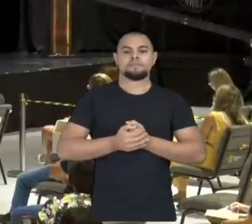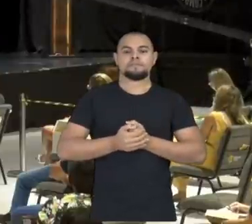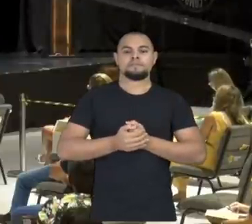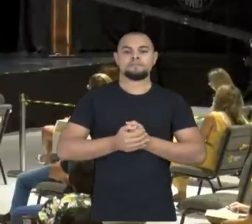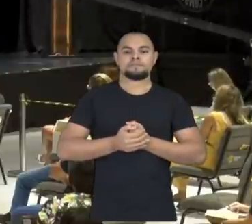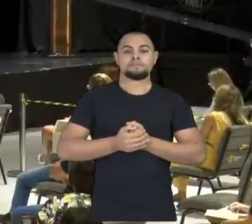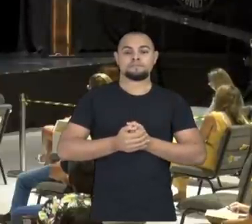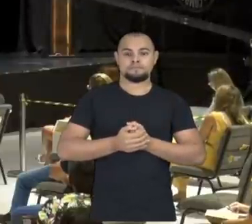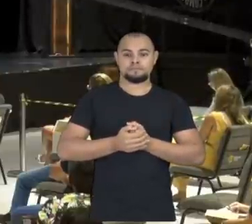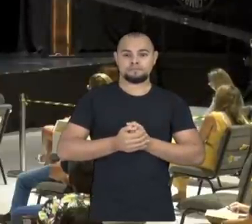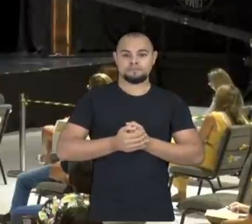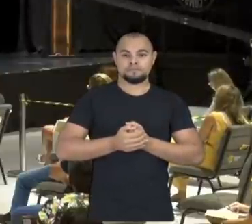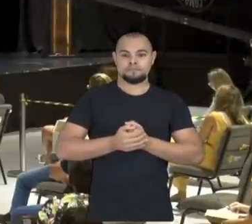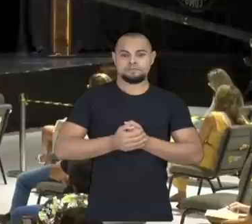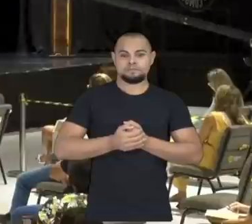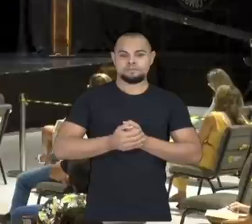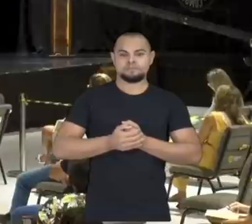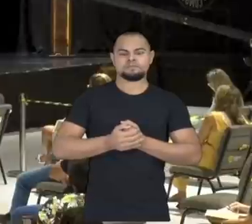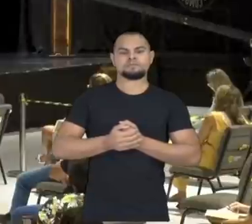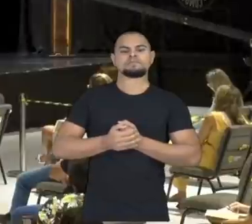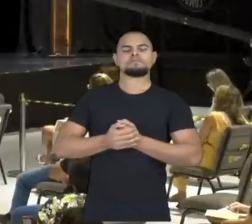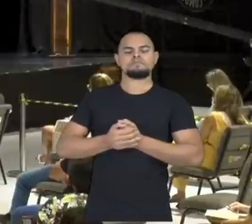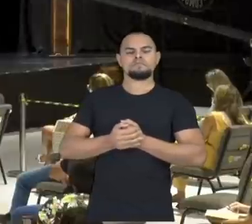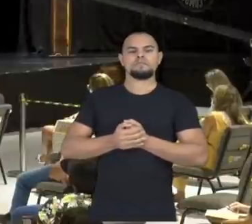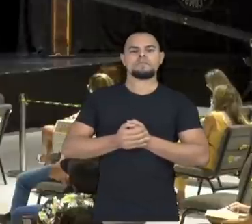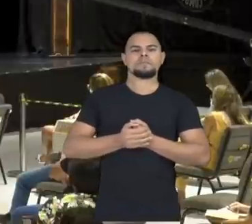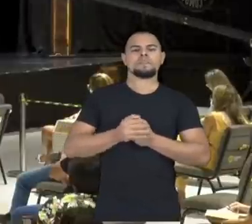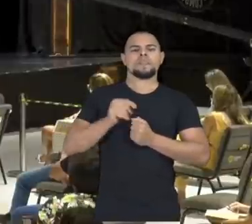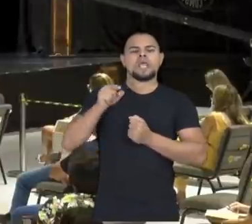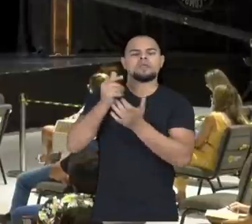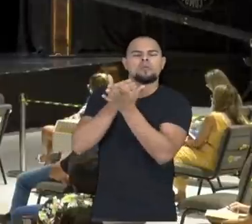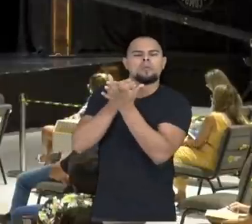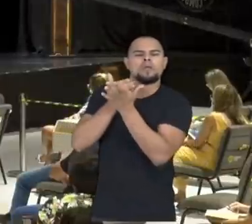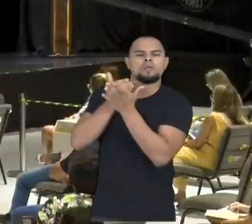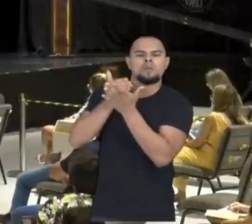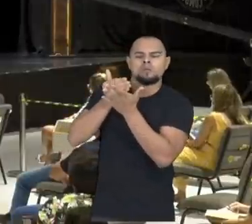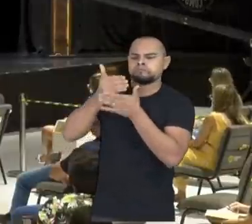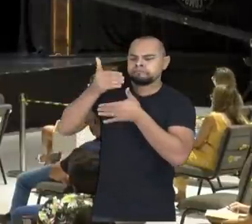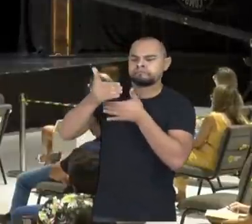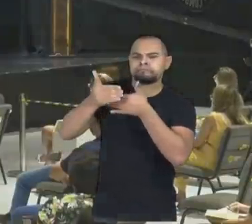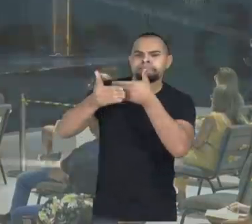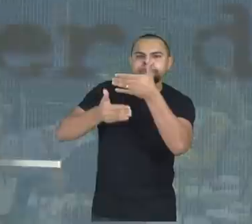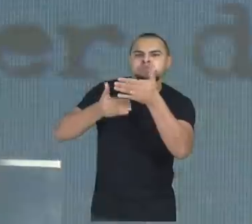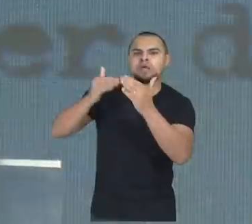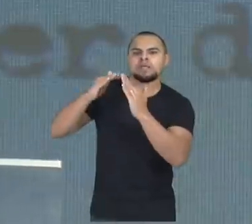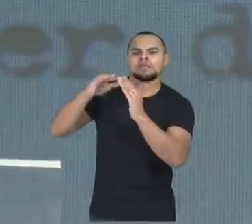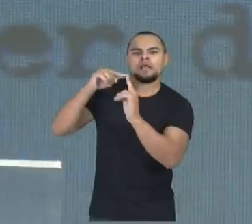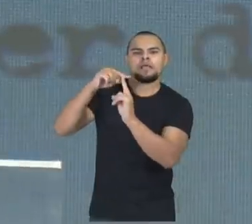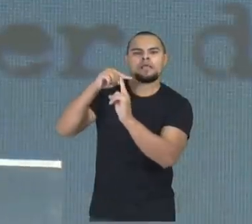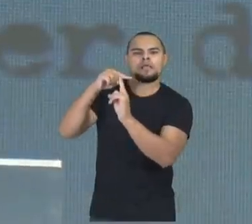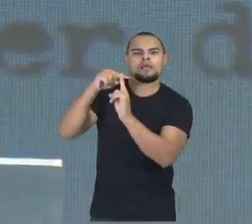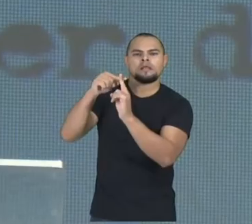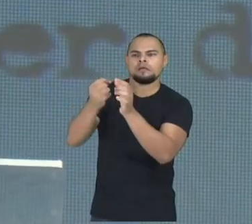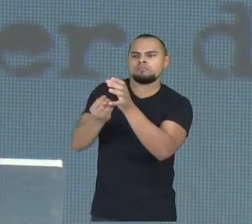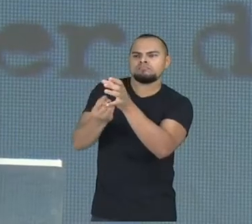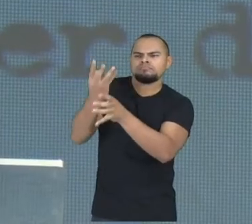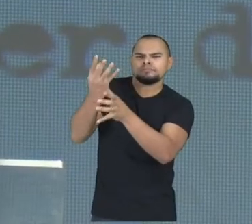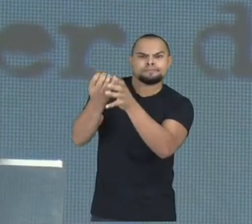E Charles Finney, de uma maneira ou de outra, ele passou a ser o pai das chamadas igrejas seeker